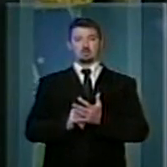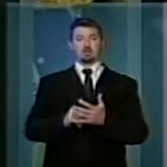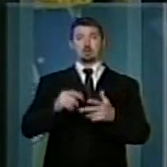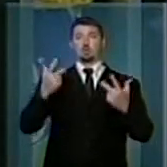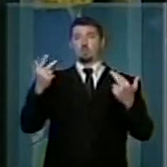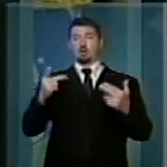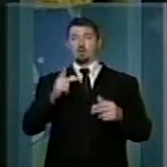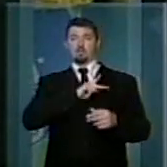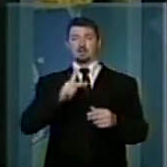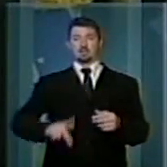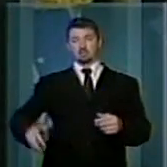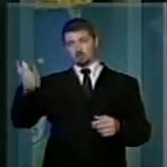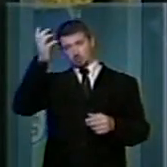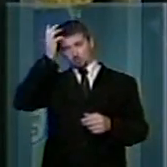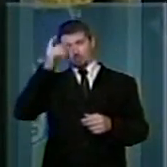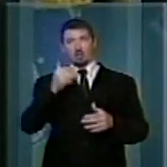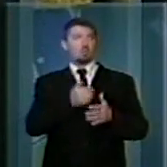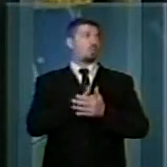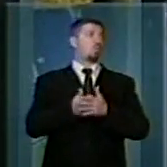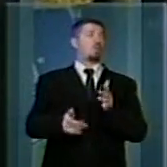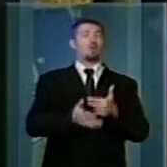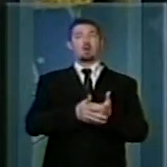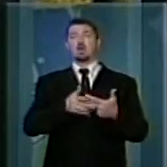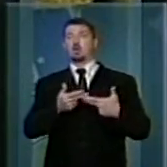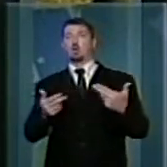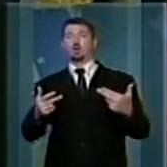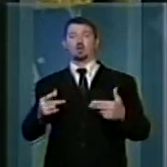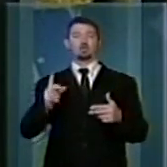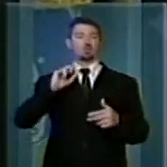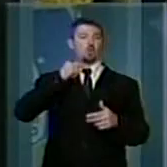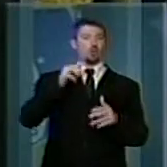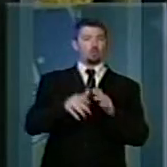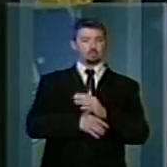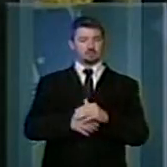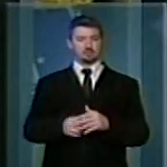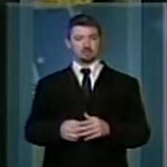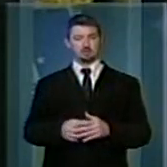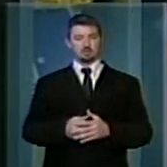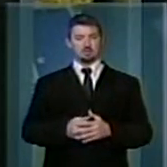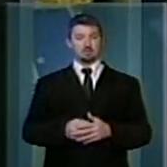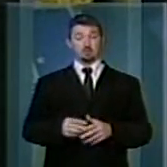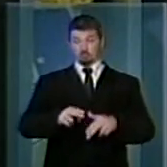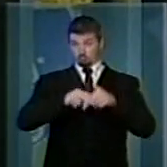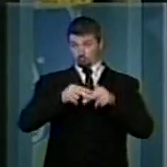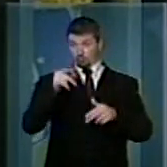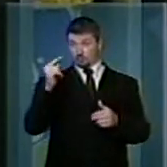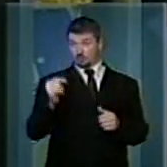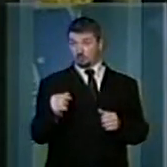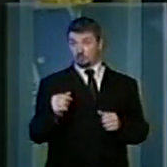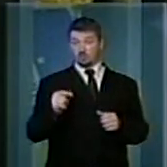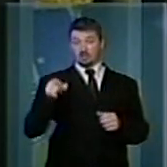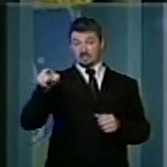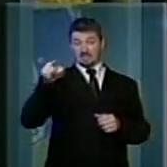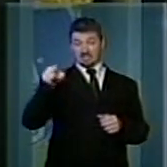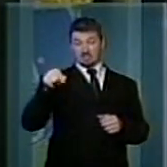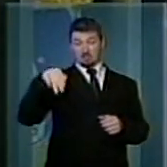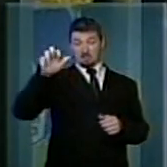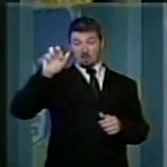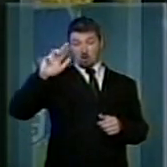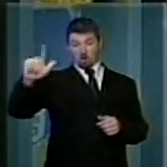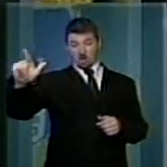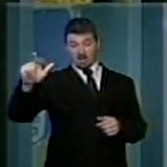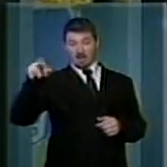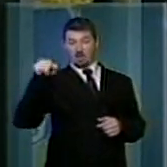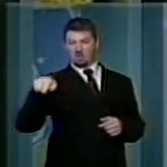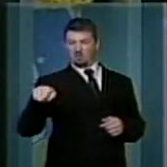Lula, com qualquer ato de corrupção e do mal feito. Por isso, essa bandeira não está na mão